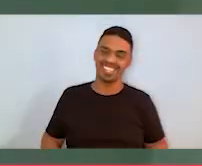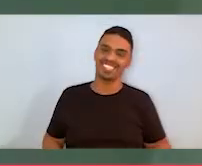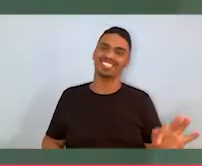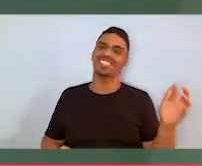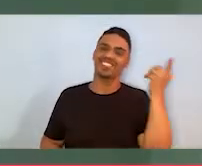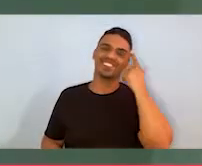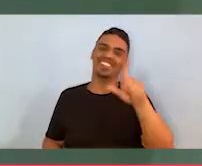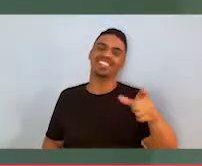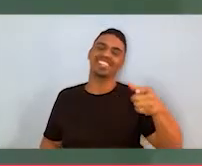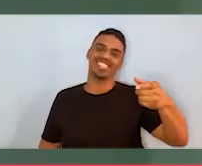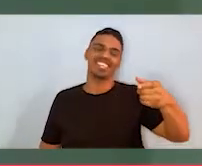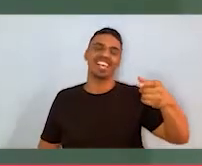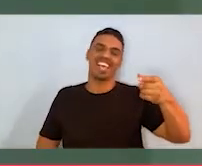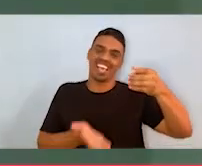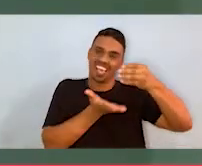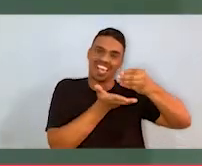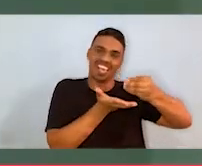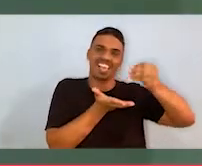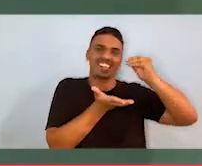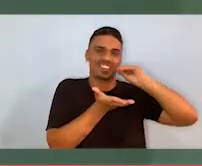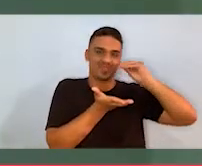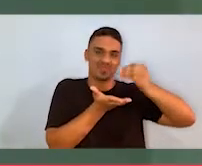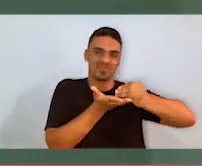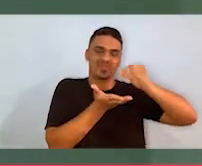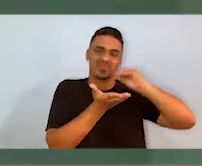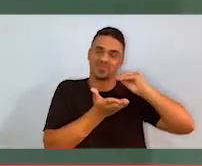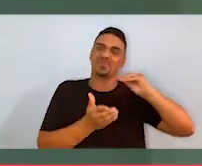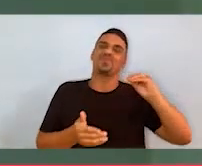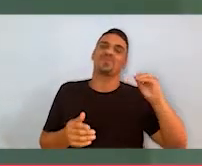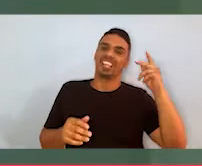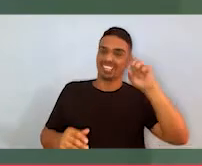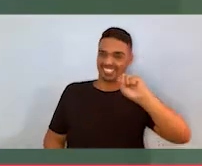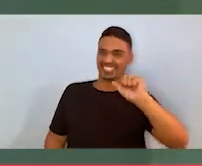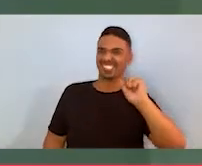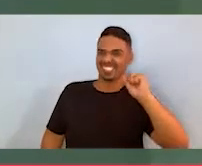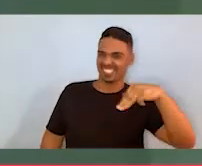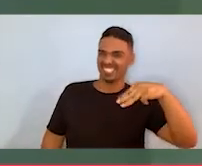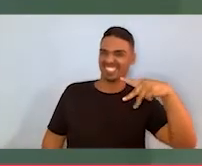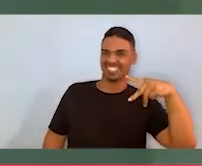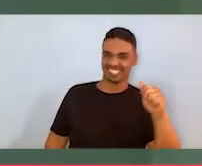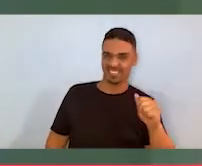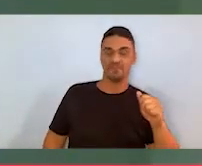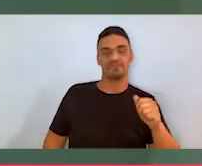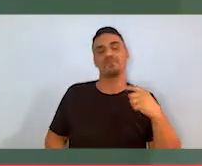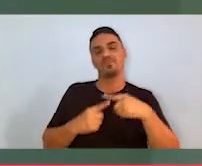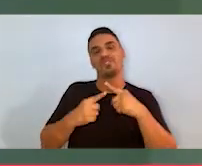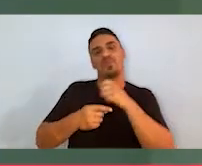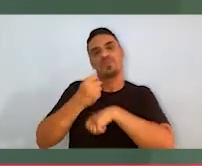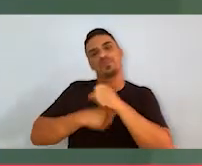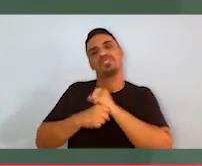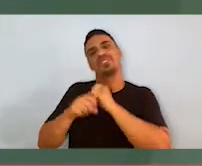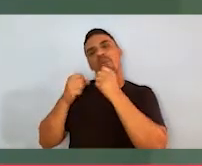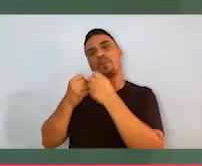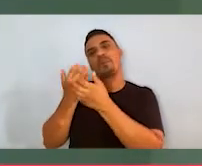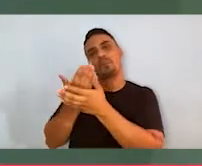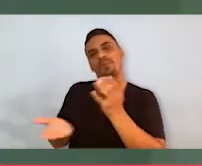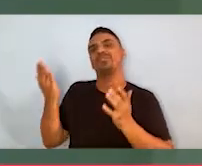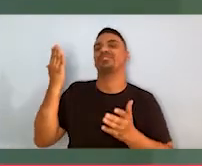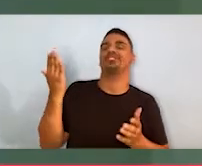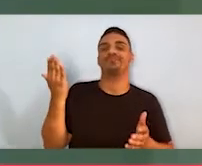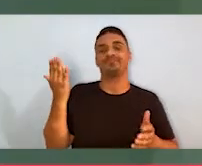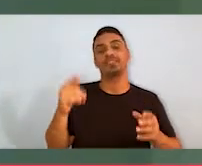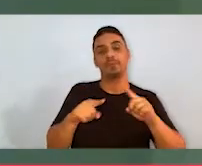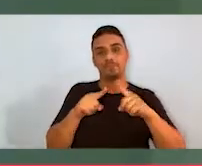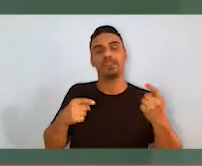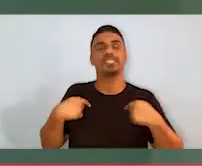eu perdi a minha canequinha de estimação com a minha capinha da Trasgo. Então, assim, eu ainda